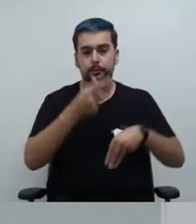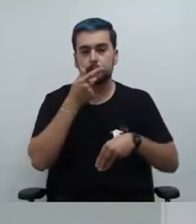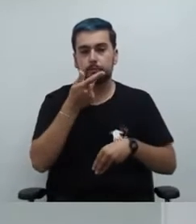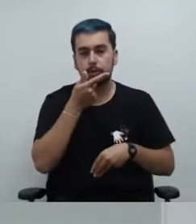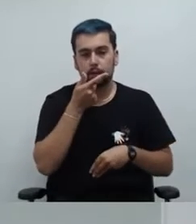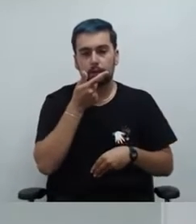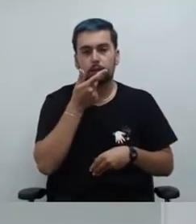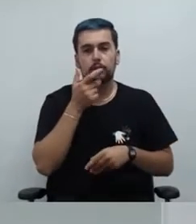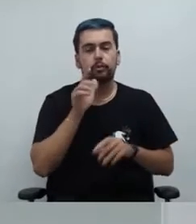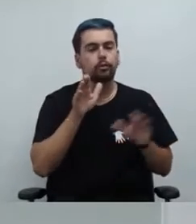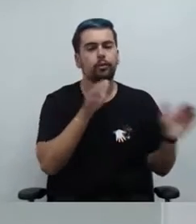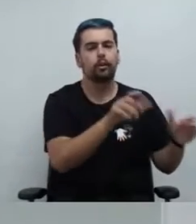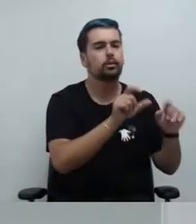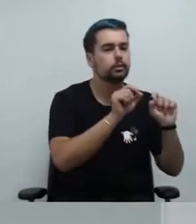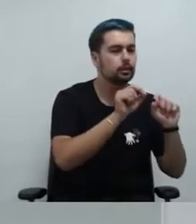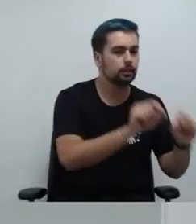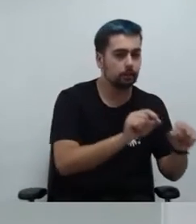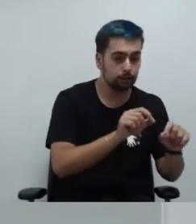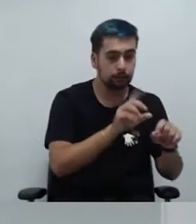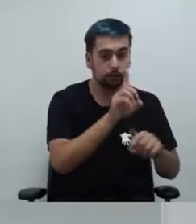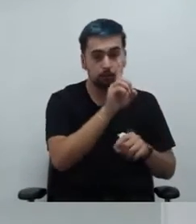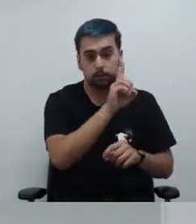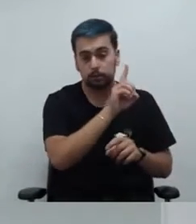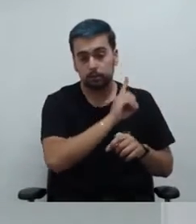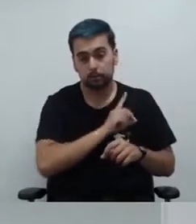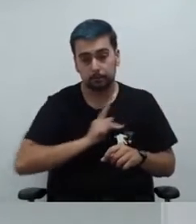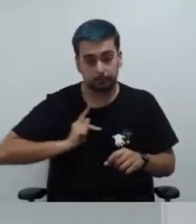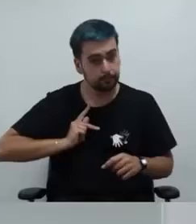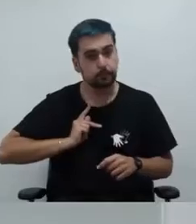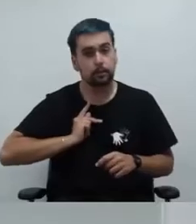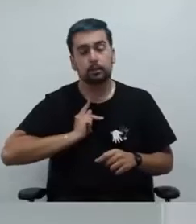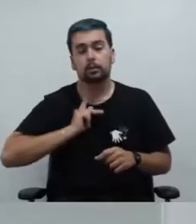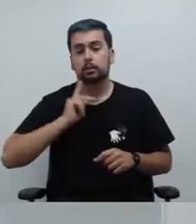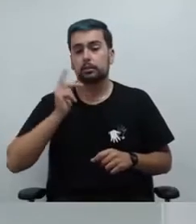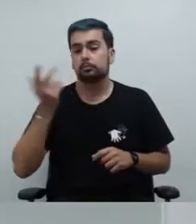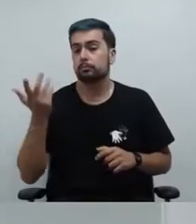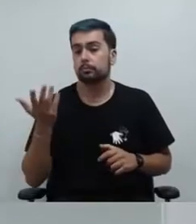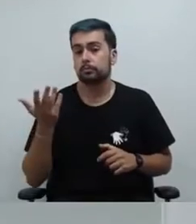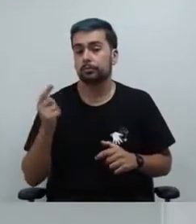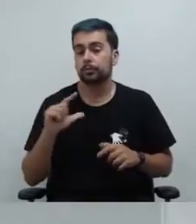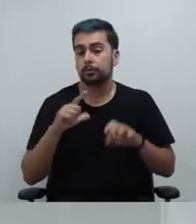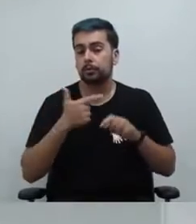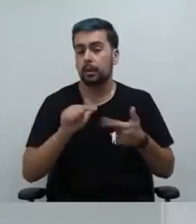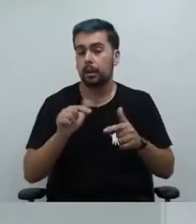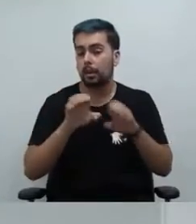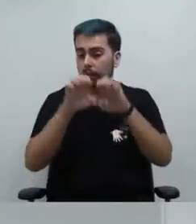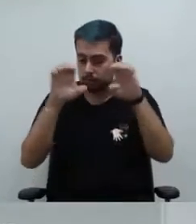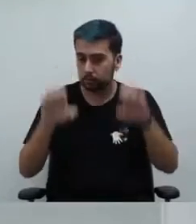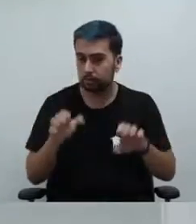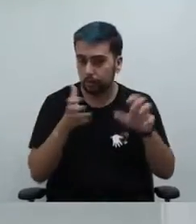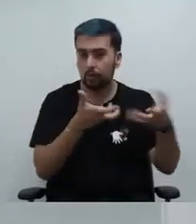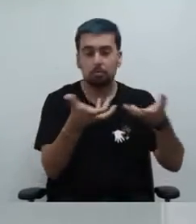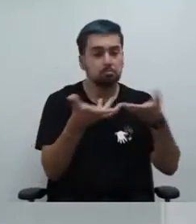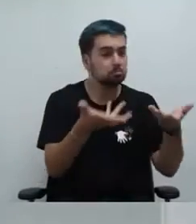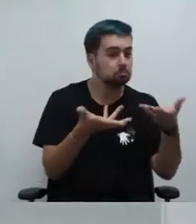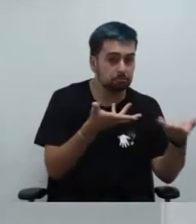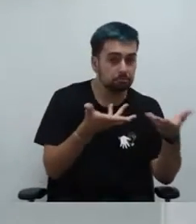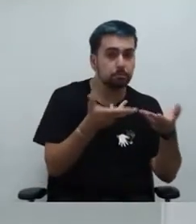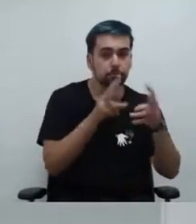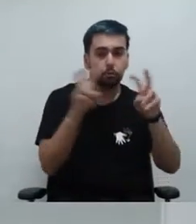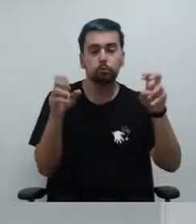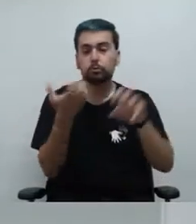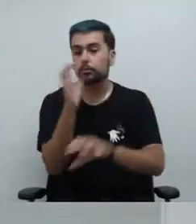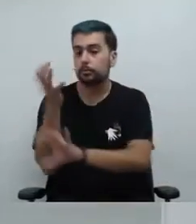quem interessa, né, que a Defensoria Pública não se estruture e não atue também nas